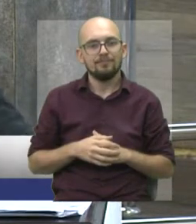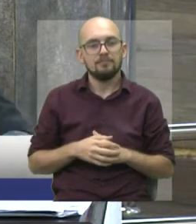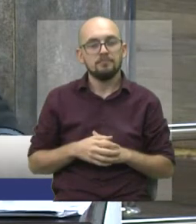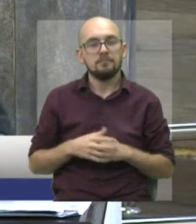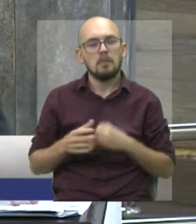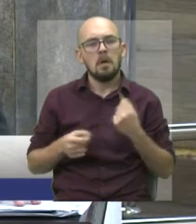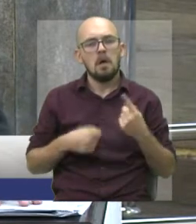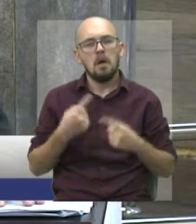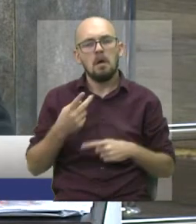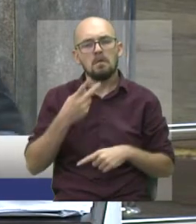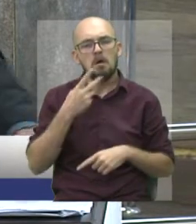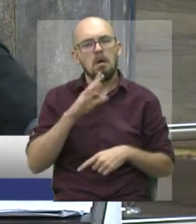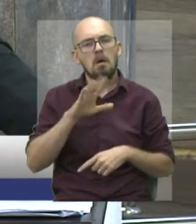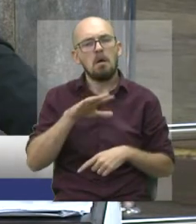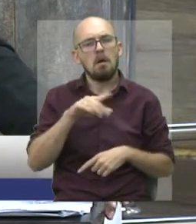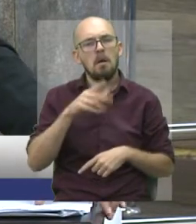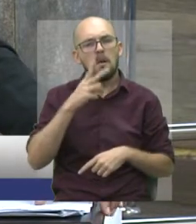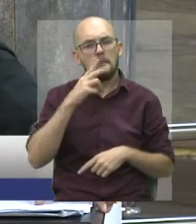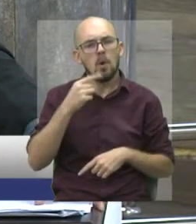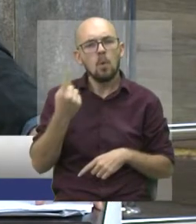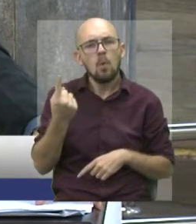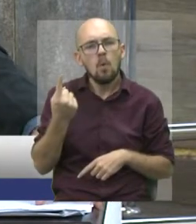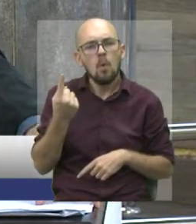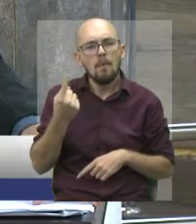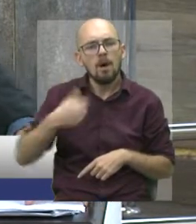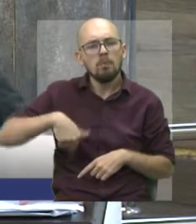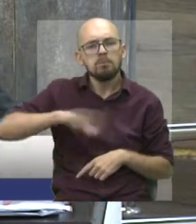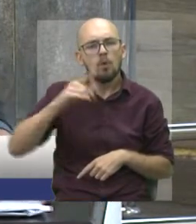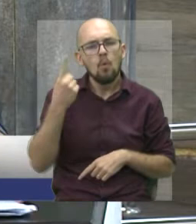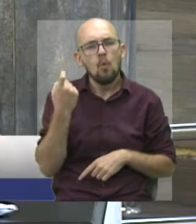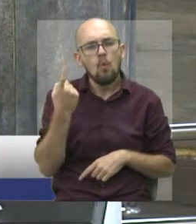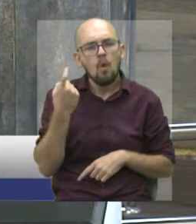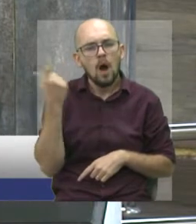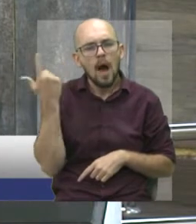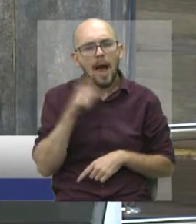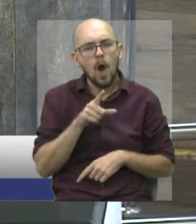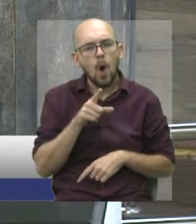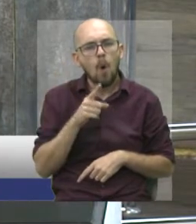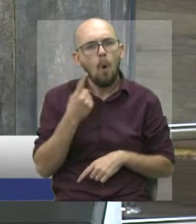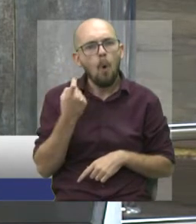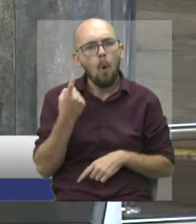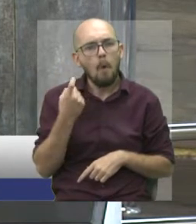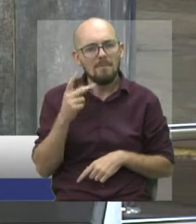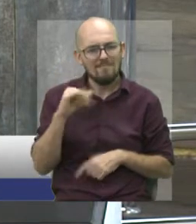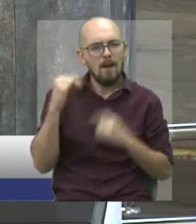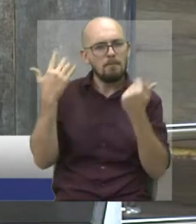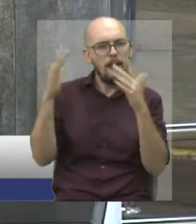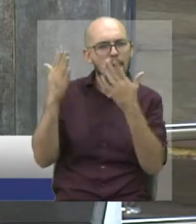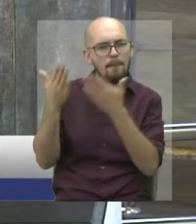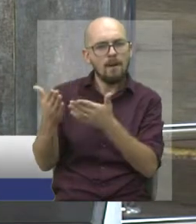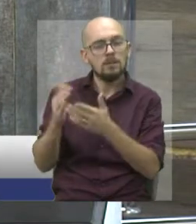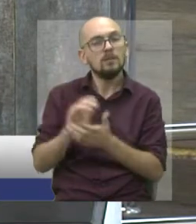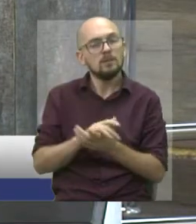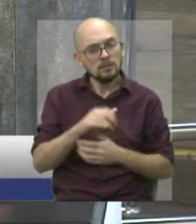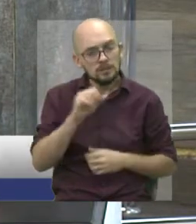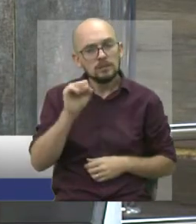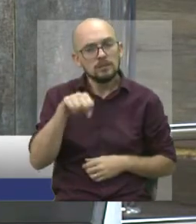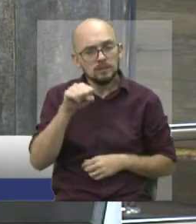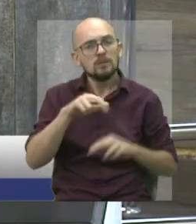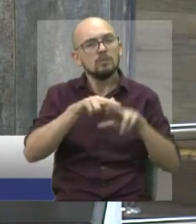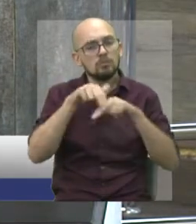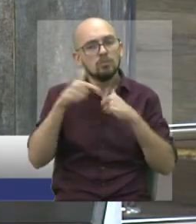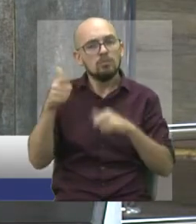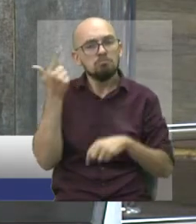alguém vai falar, mas eu, vereador, ganhou uma partida, que eu estou finalizando, no campeonato e vai dar os parabéns? Meus parabéns é justamente por